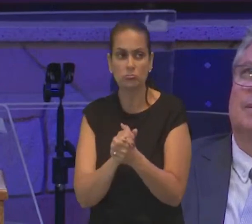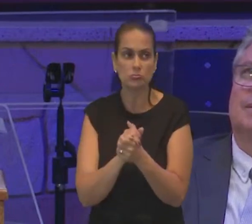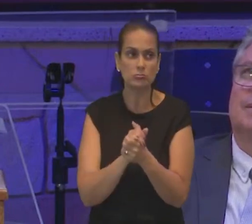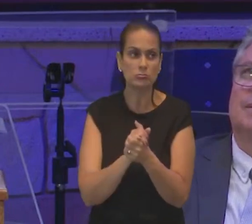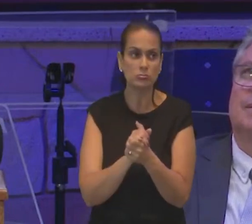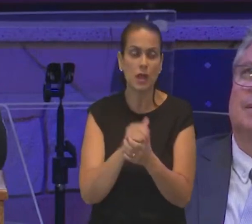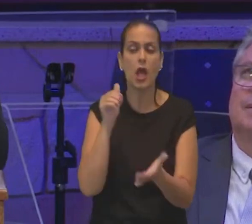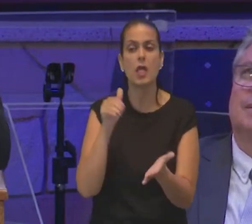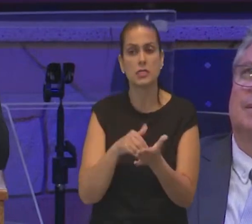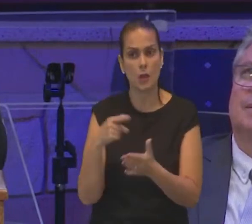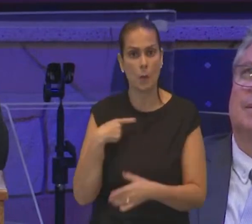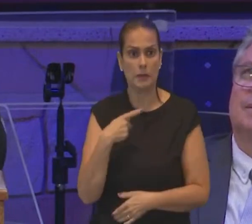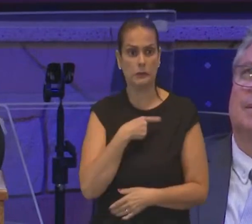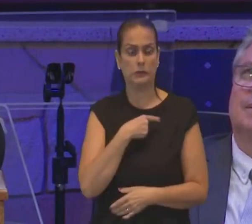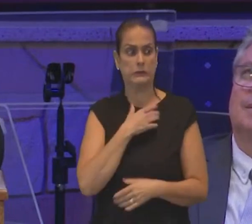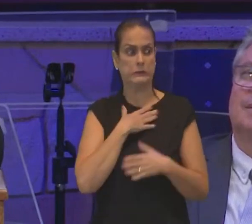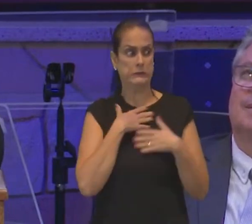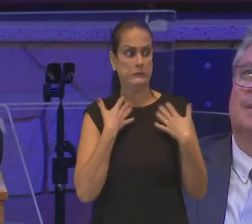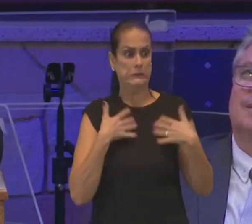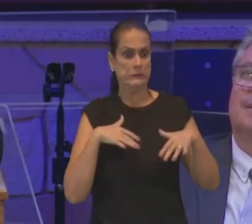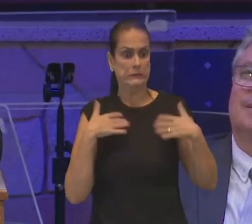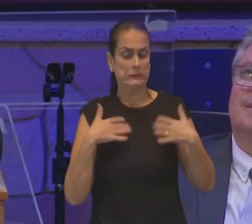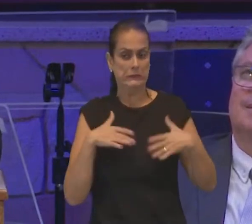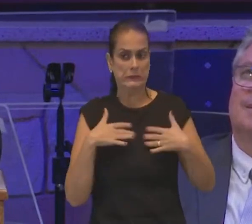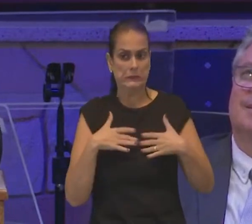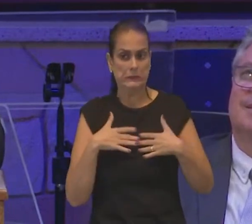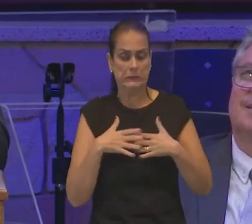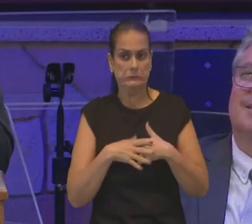Até o pastor se entalou.